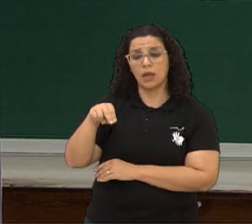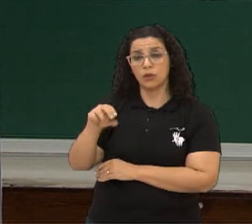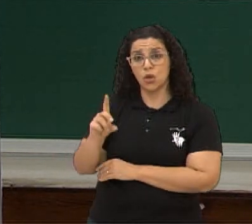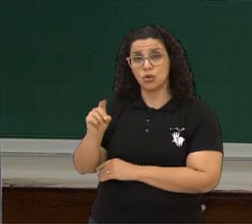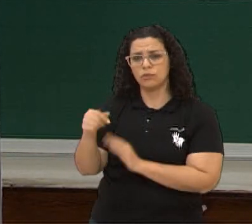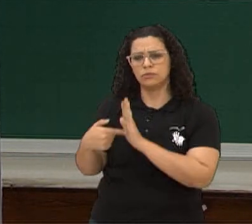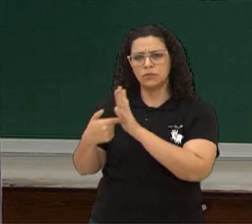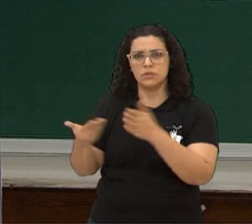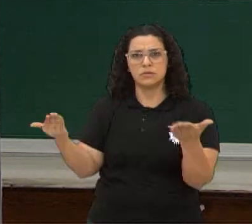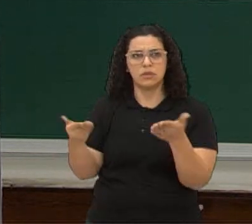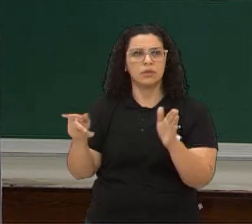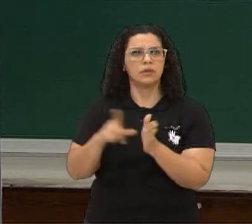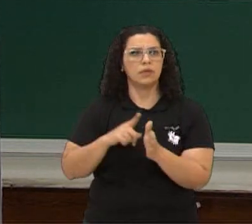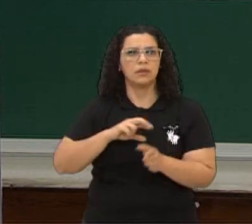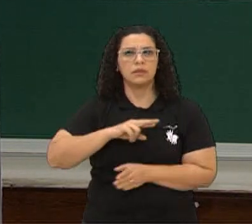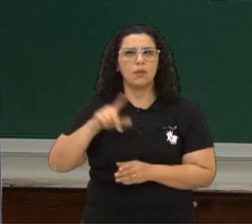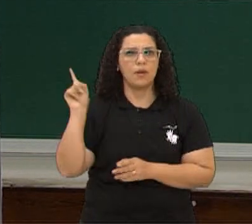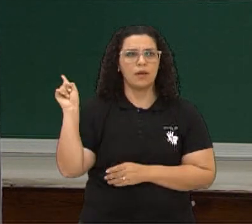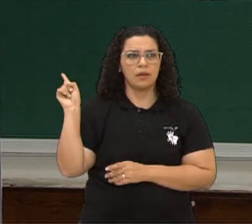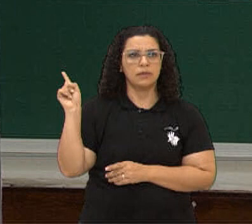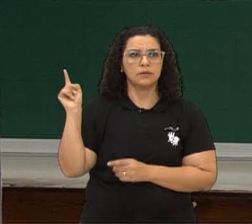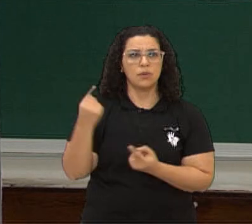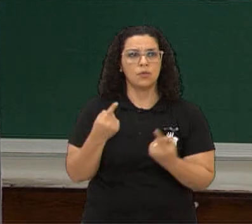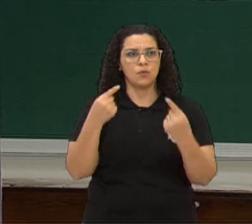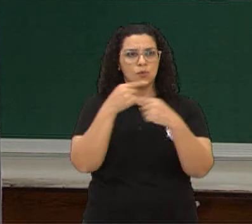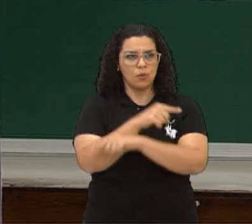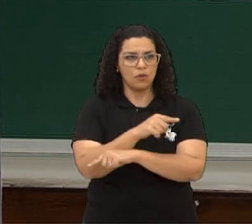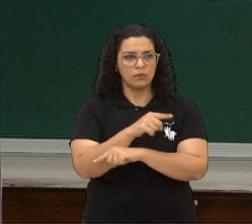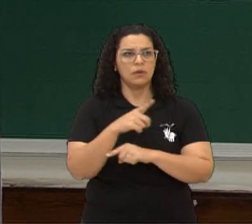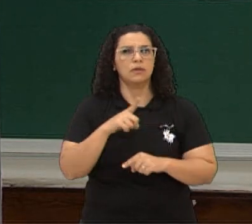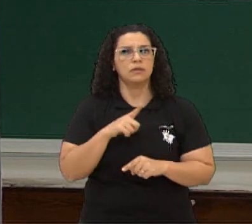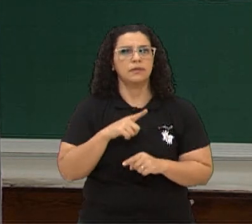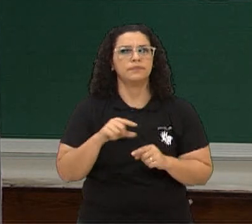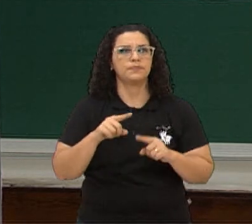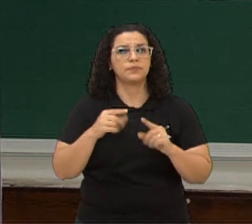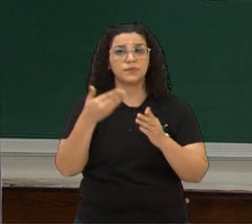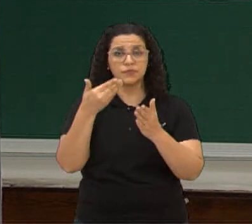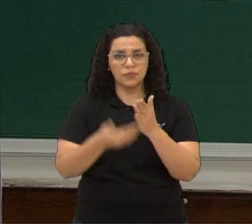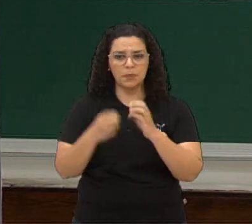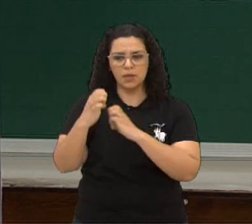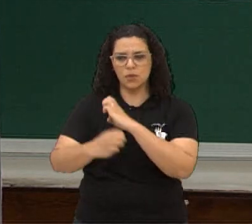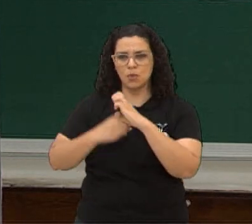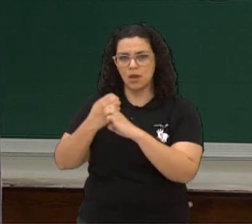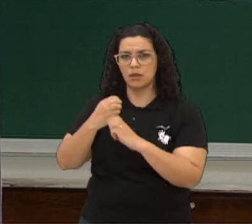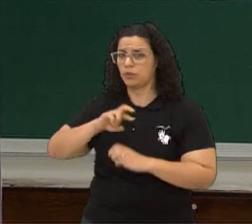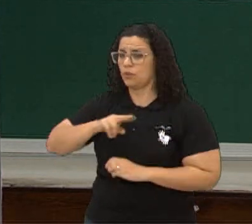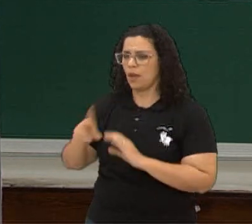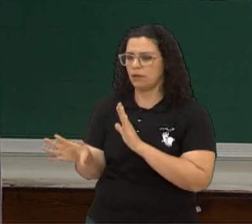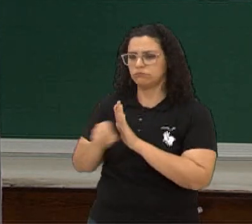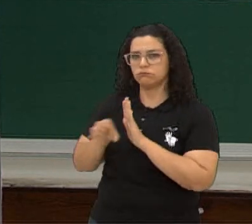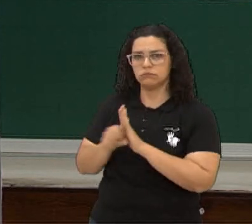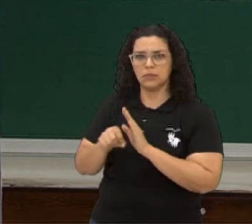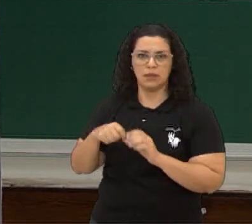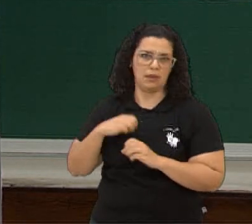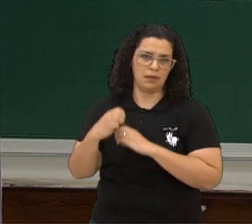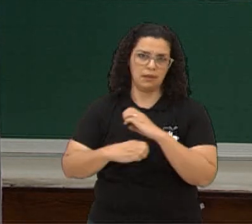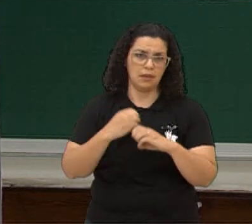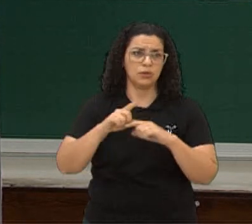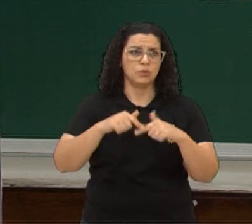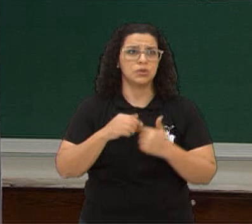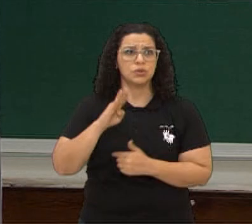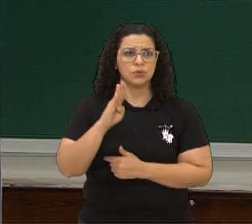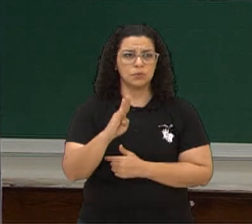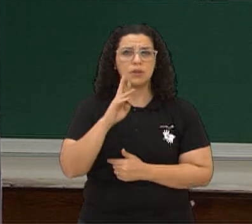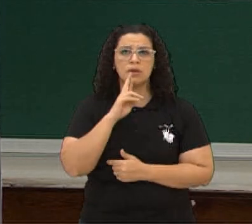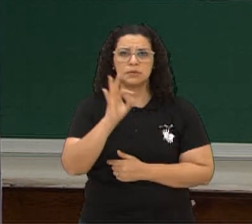ele está mostrando aqui, não é essa aqui, é ao contrário, ele vai perder os elétrons e não receber. Então, letra B